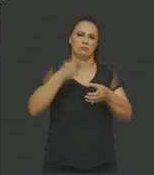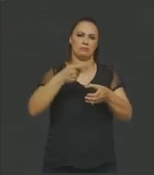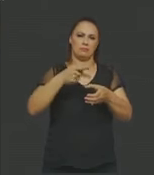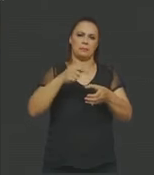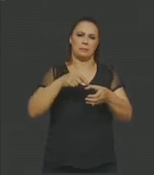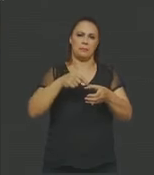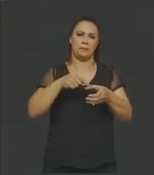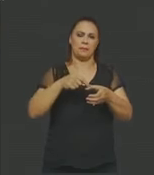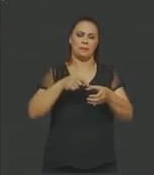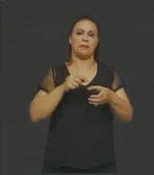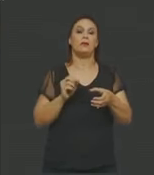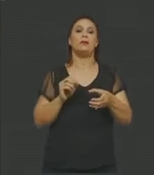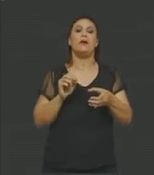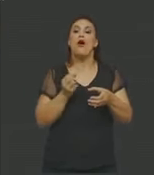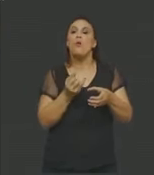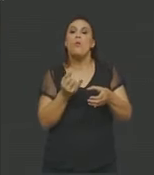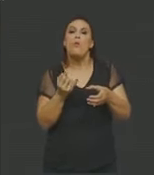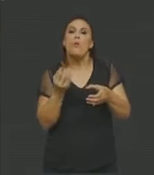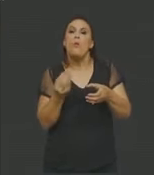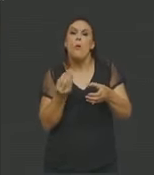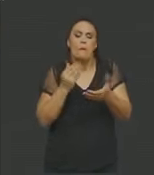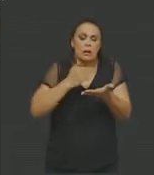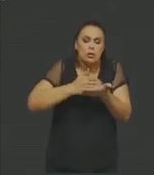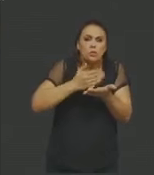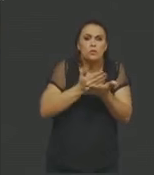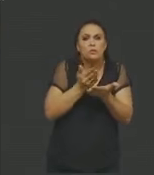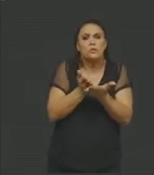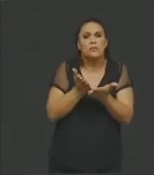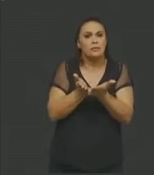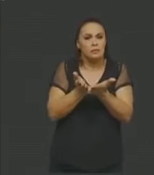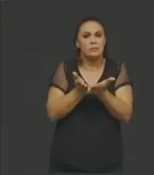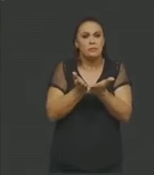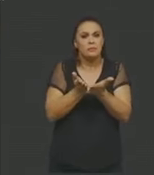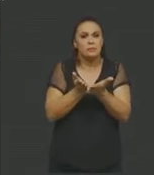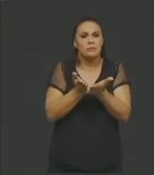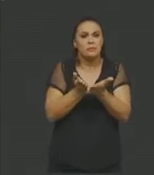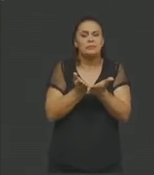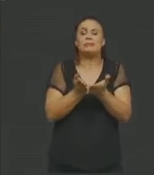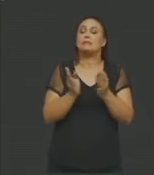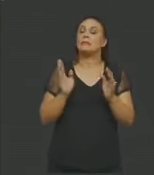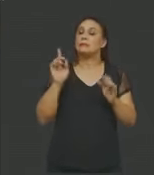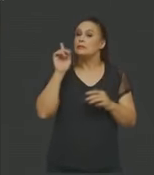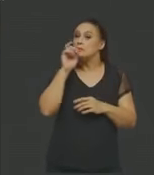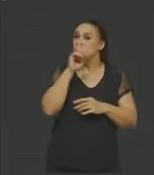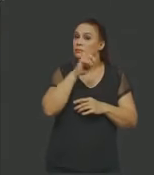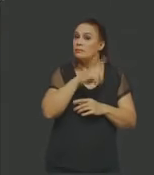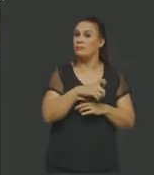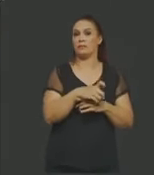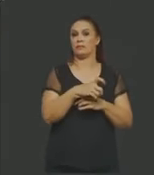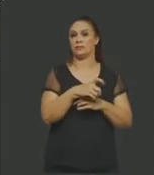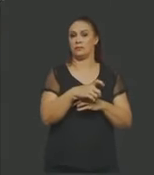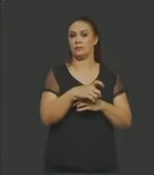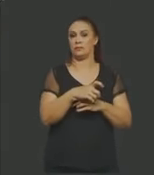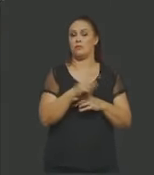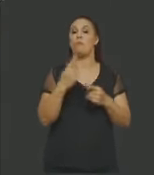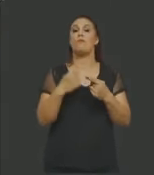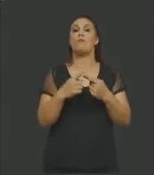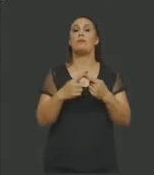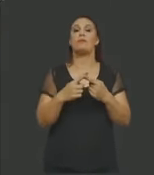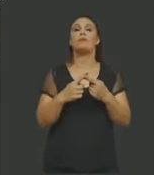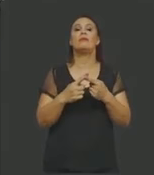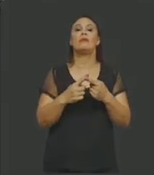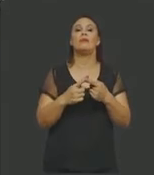vitelo, ele vai dificultar essa segmentação. Com isso, somente o